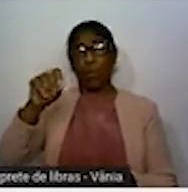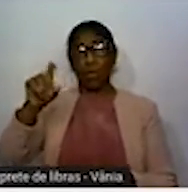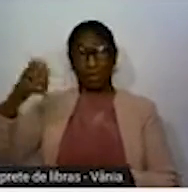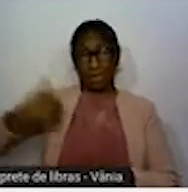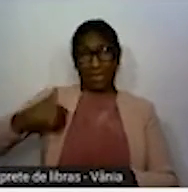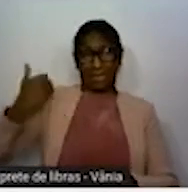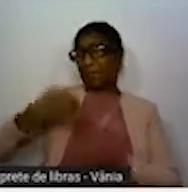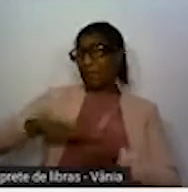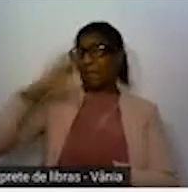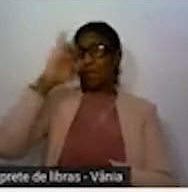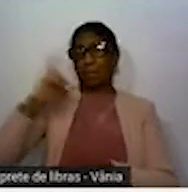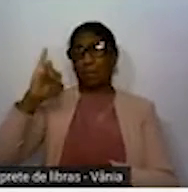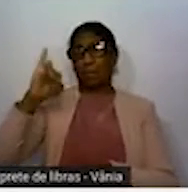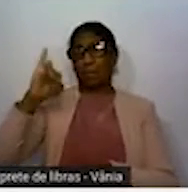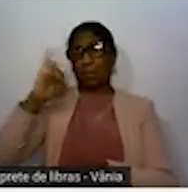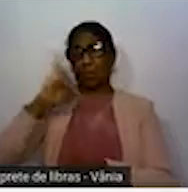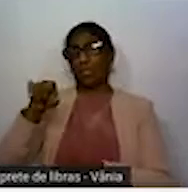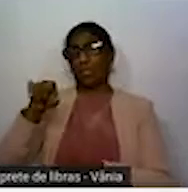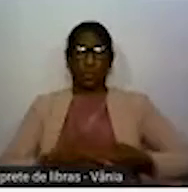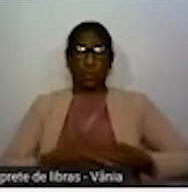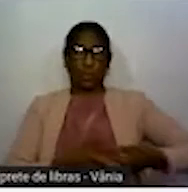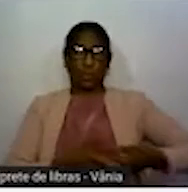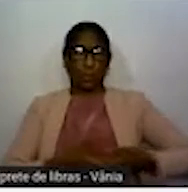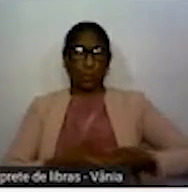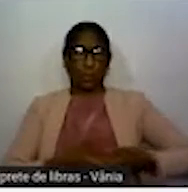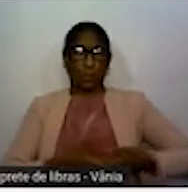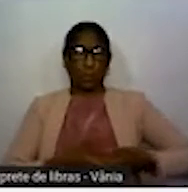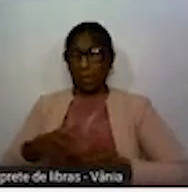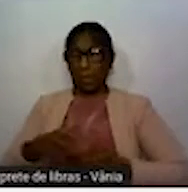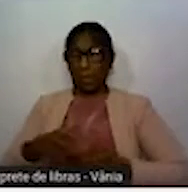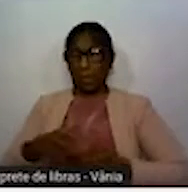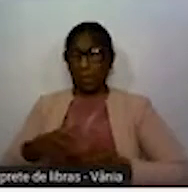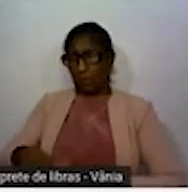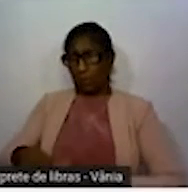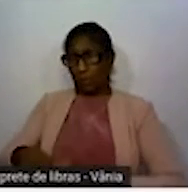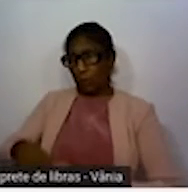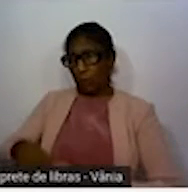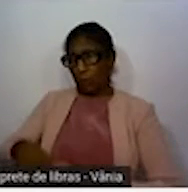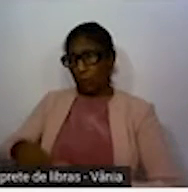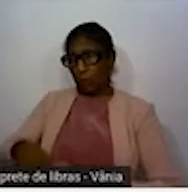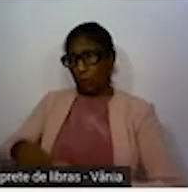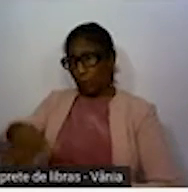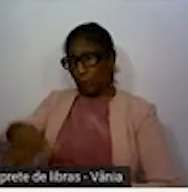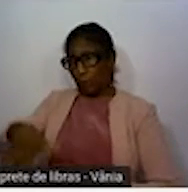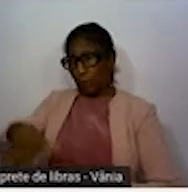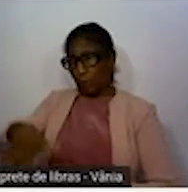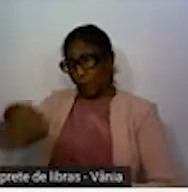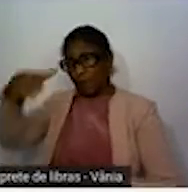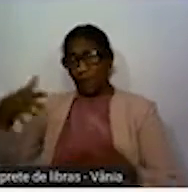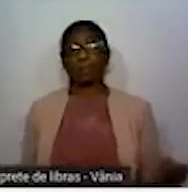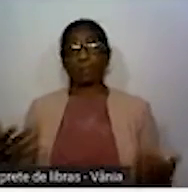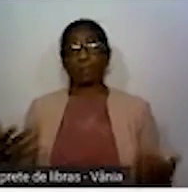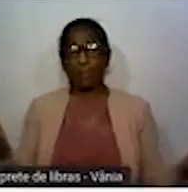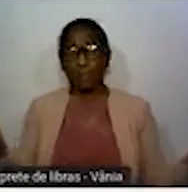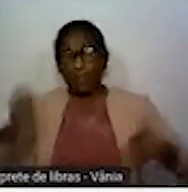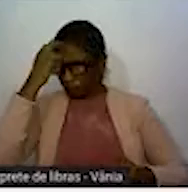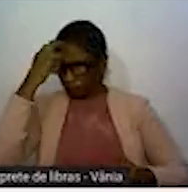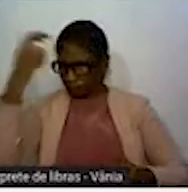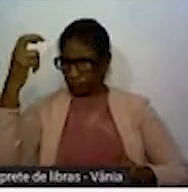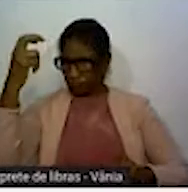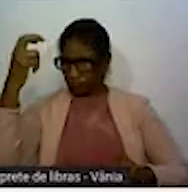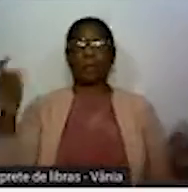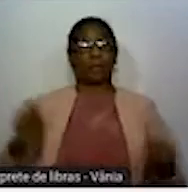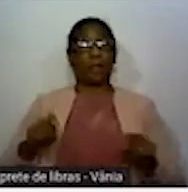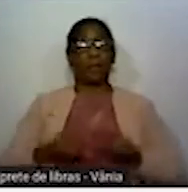da sua capacidade cognitiva das suas habilidades e também das suas capacidades das habilidades motoras